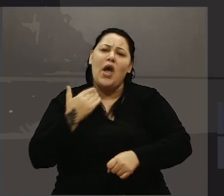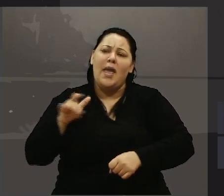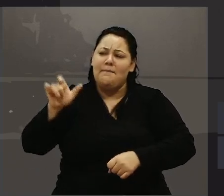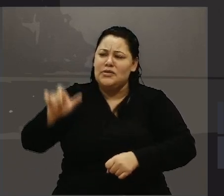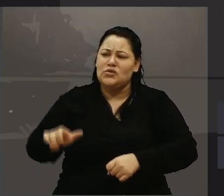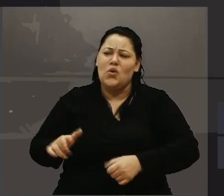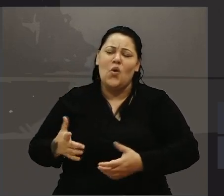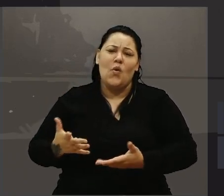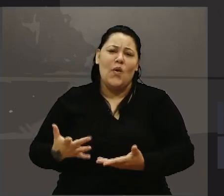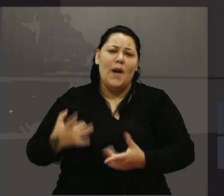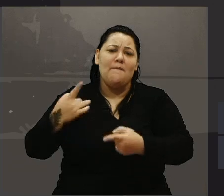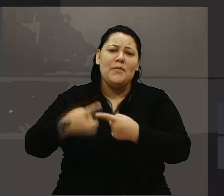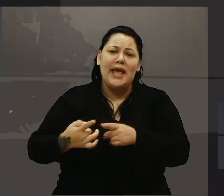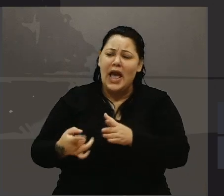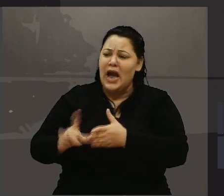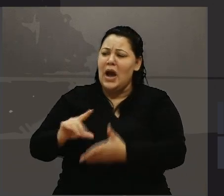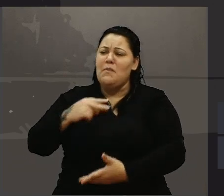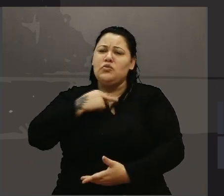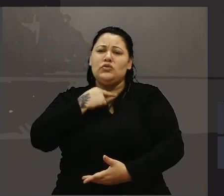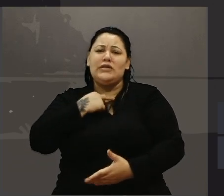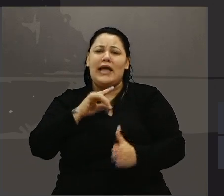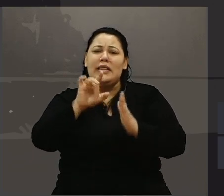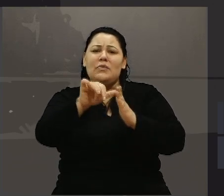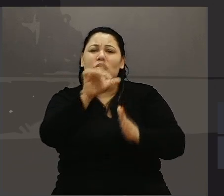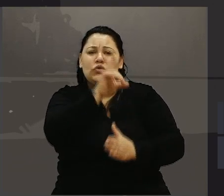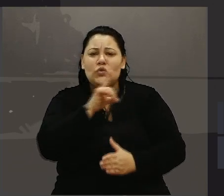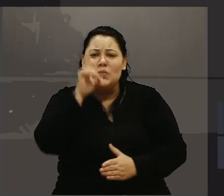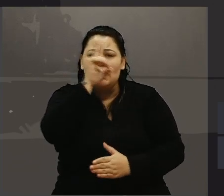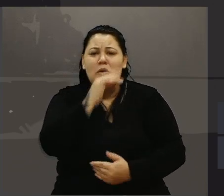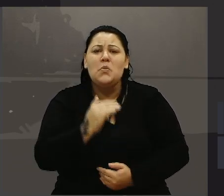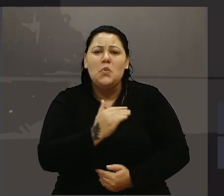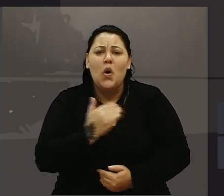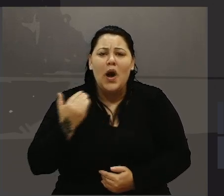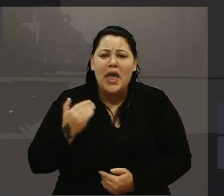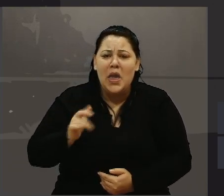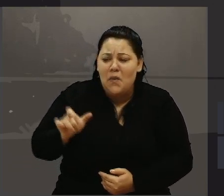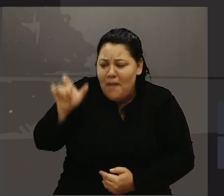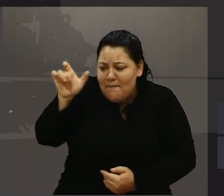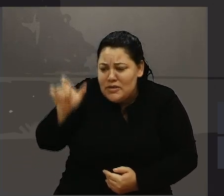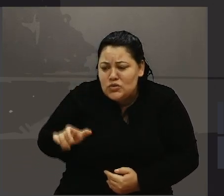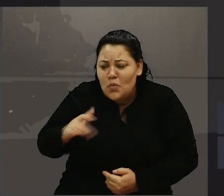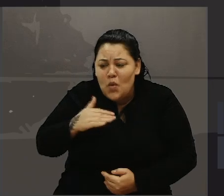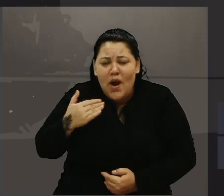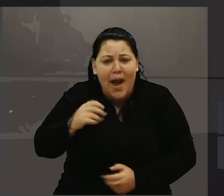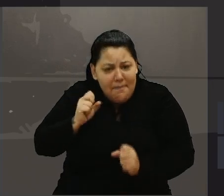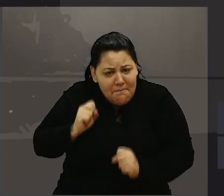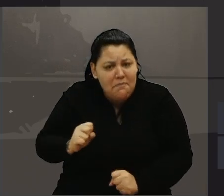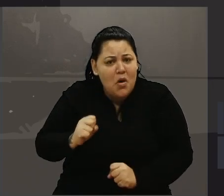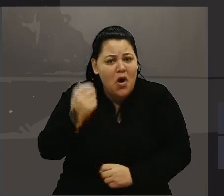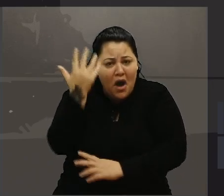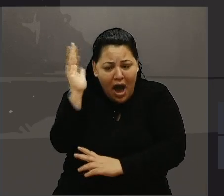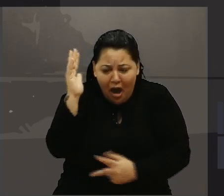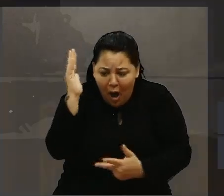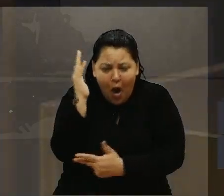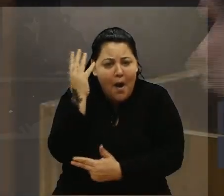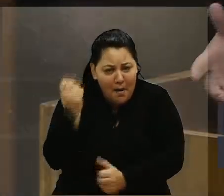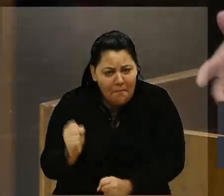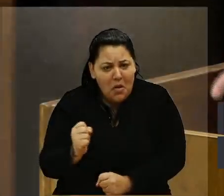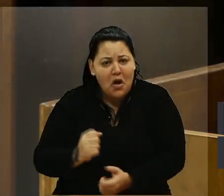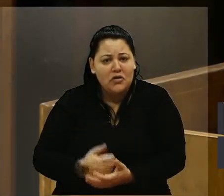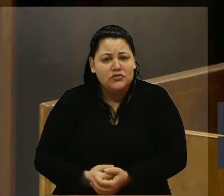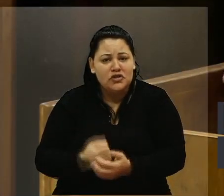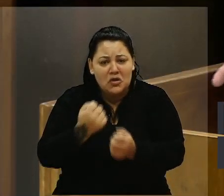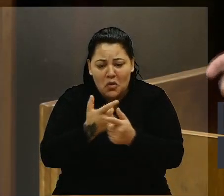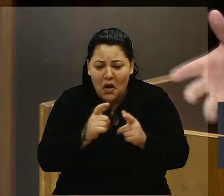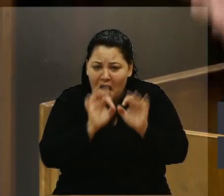que morreu o cara ali, o ciclista no domingo, uma pessoa, um ser humano, daí dava? Por que isso? Coisas